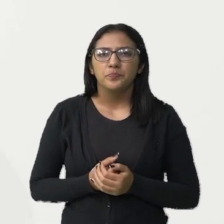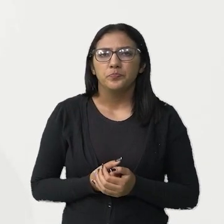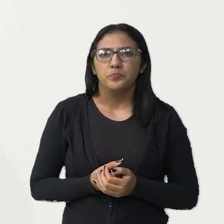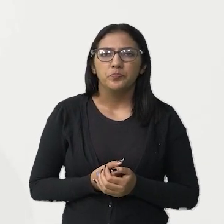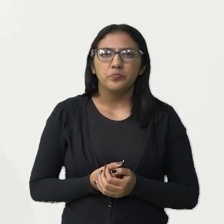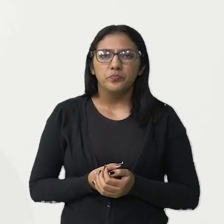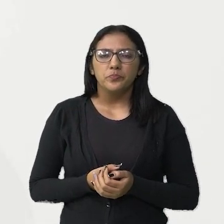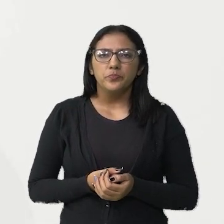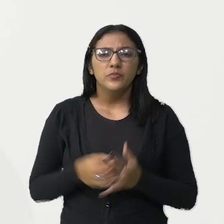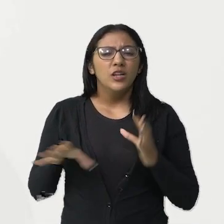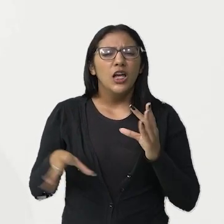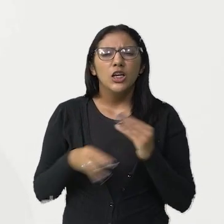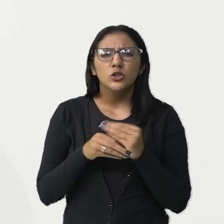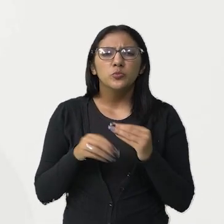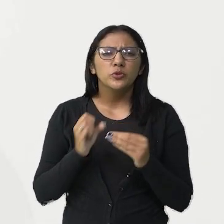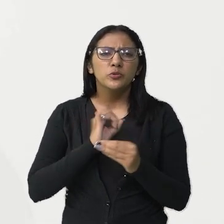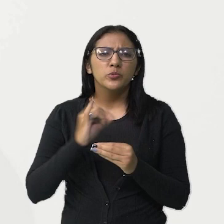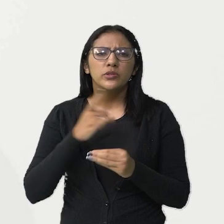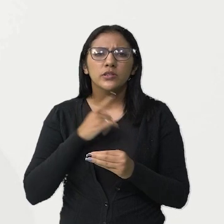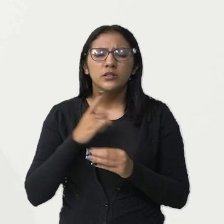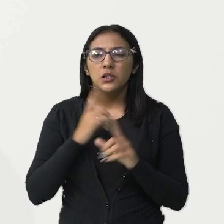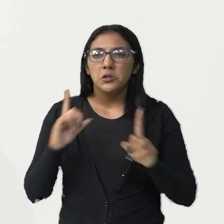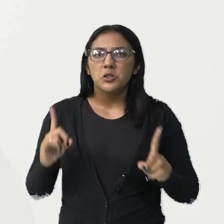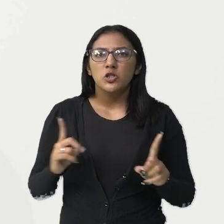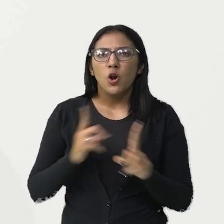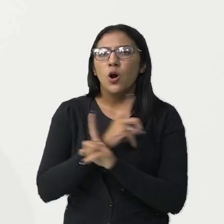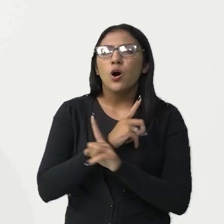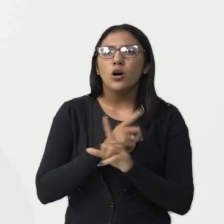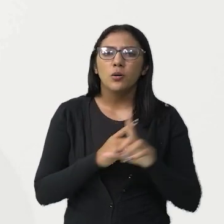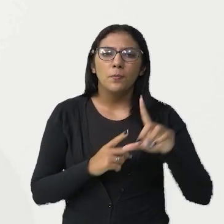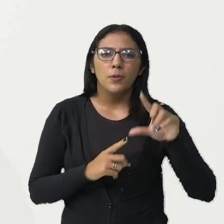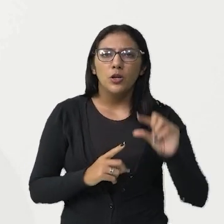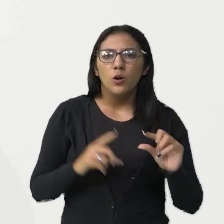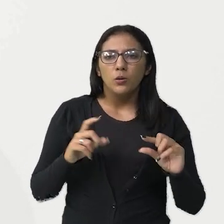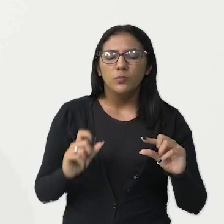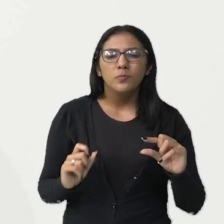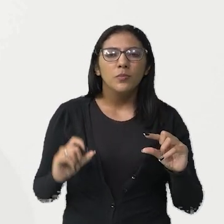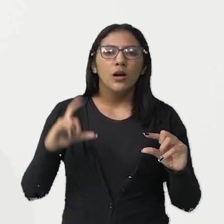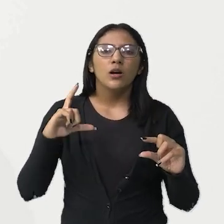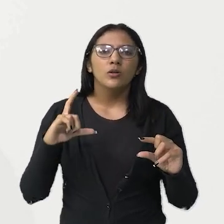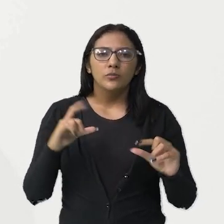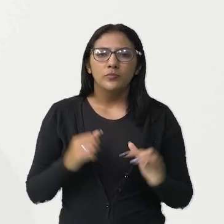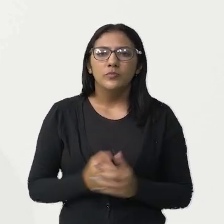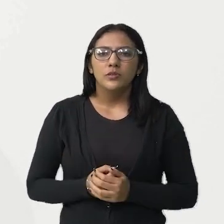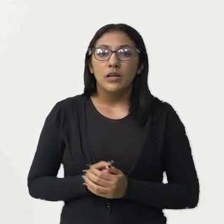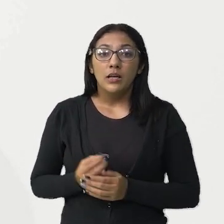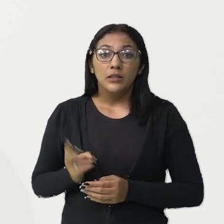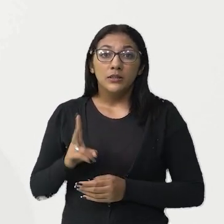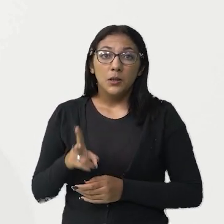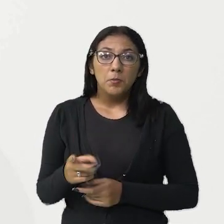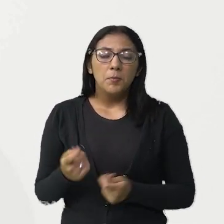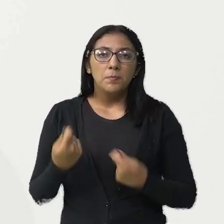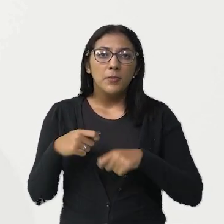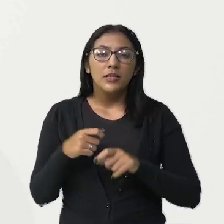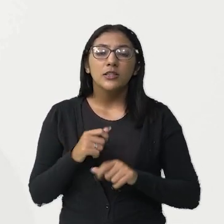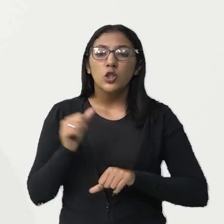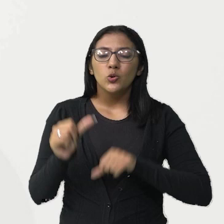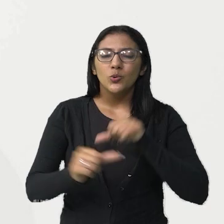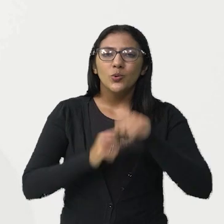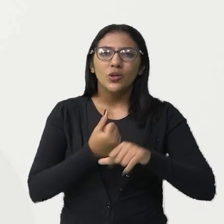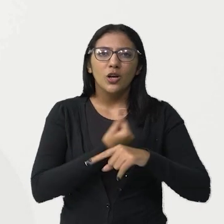resumo, quando as grandezas são inversamente proporcionais, sempre invertemos uma